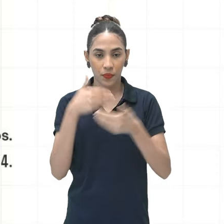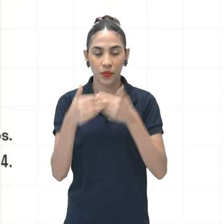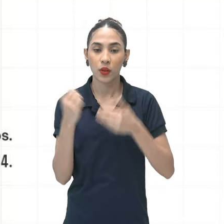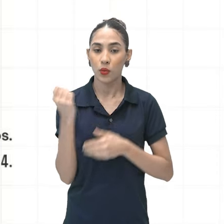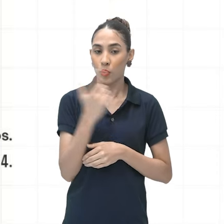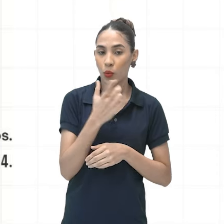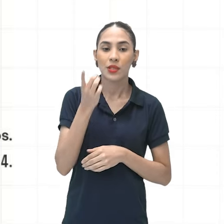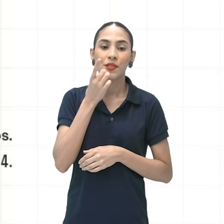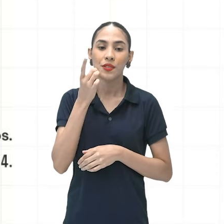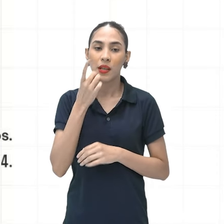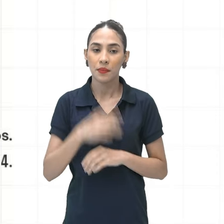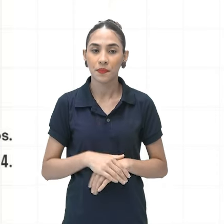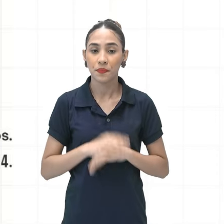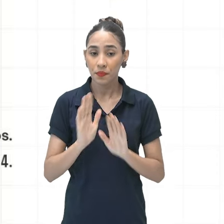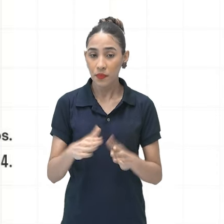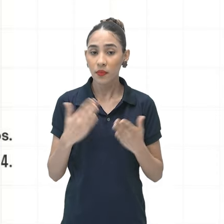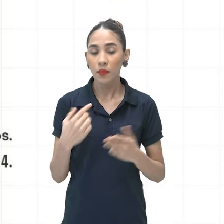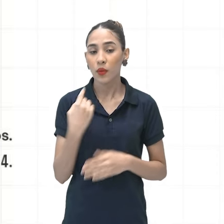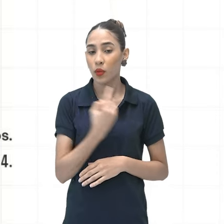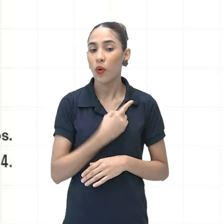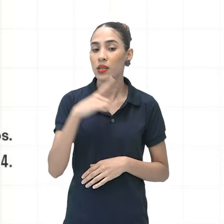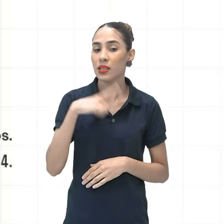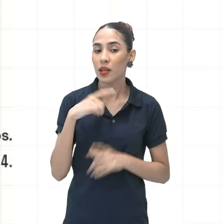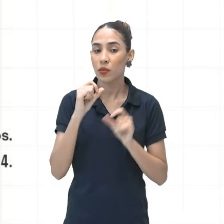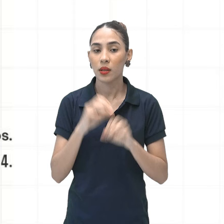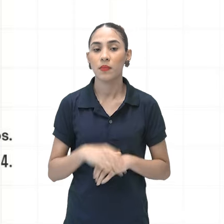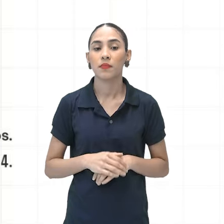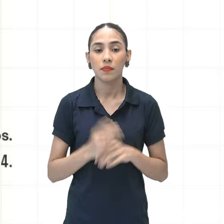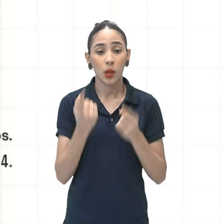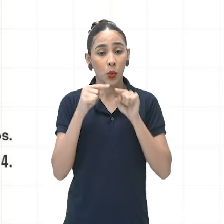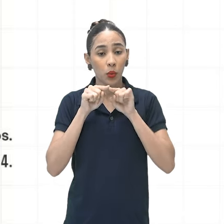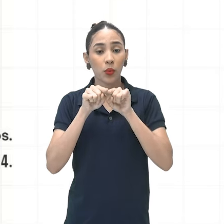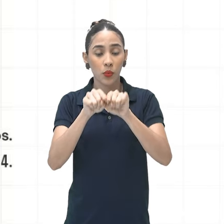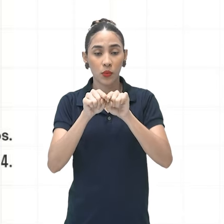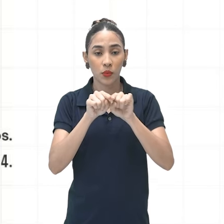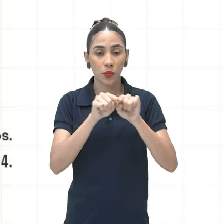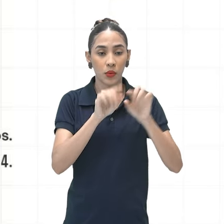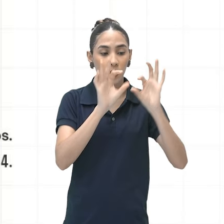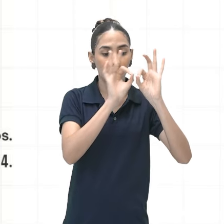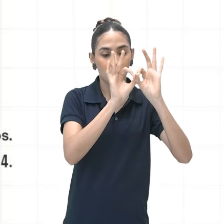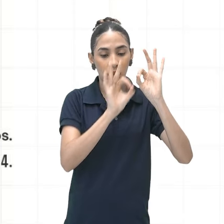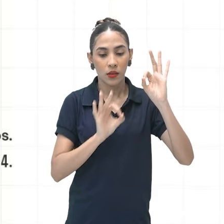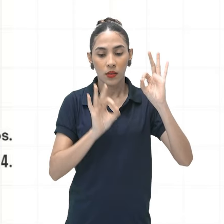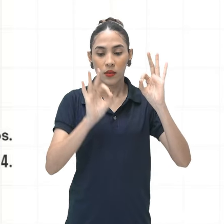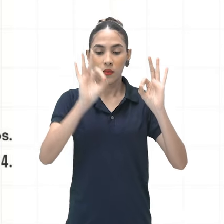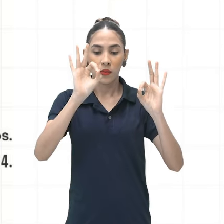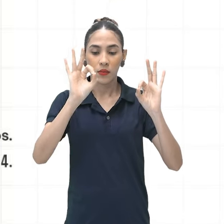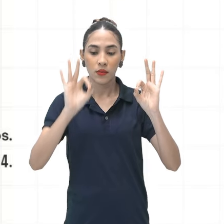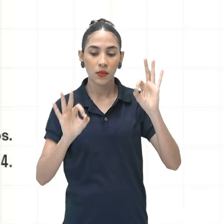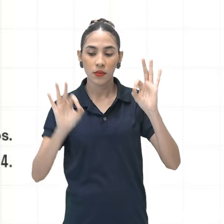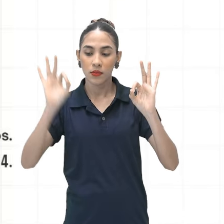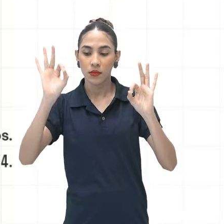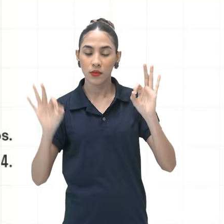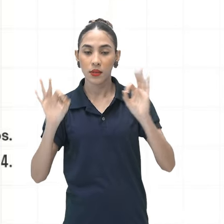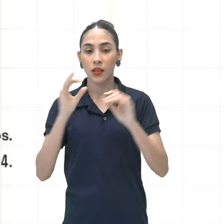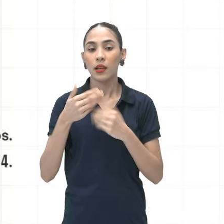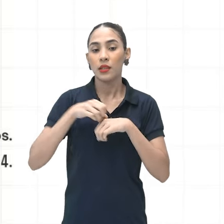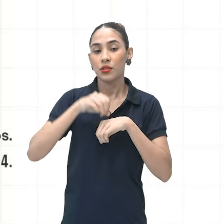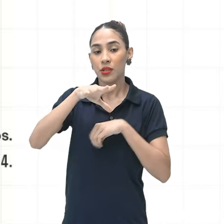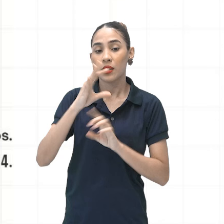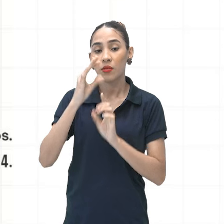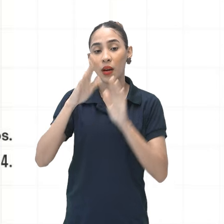12 dias. Né? Então, a gente tem uma linha única indicando a variação da temperatura, pois